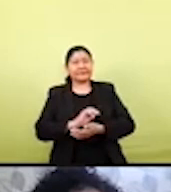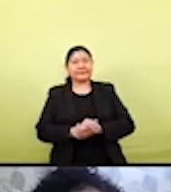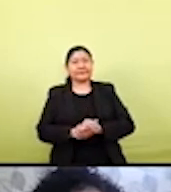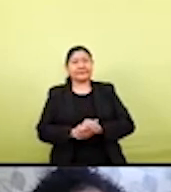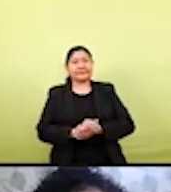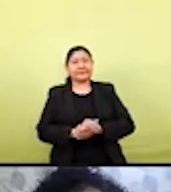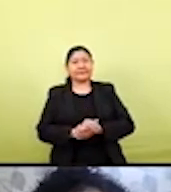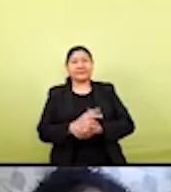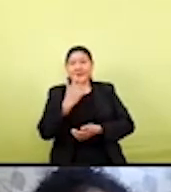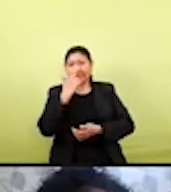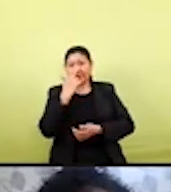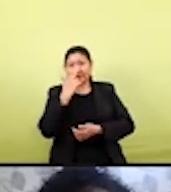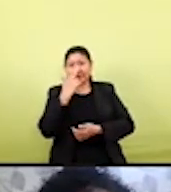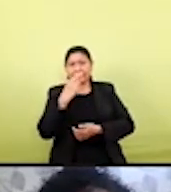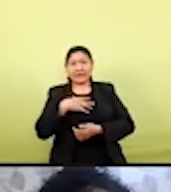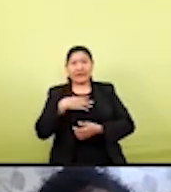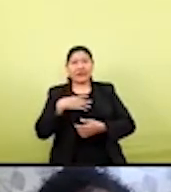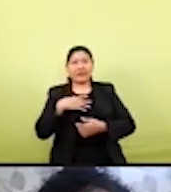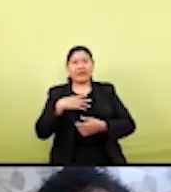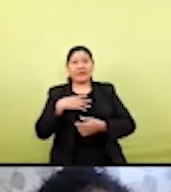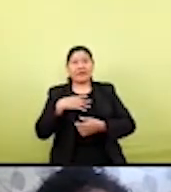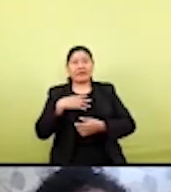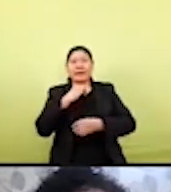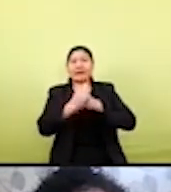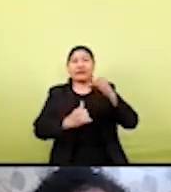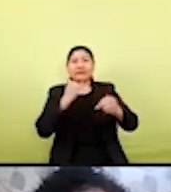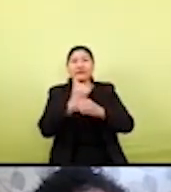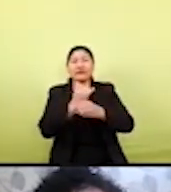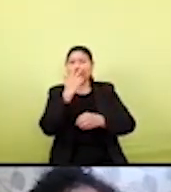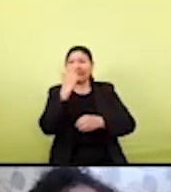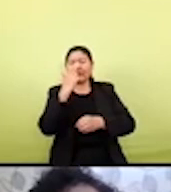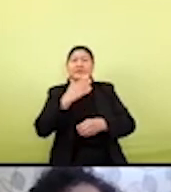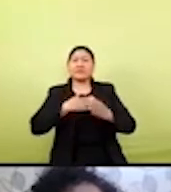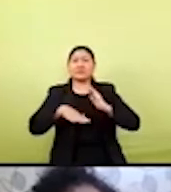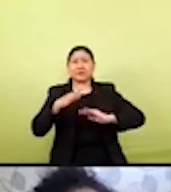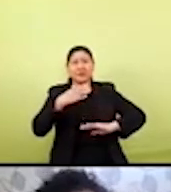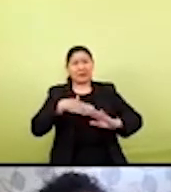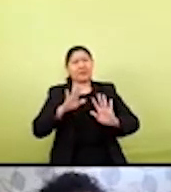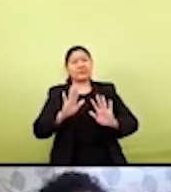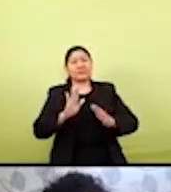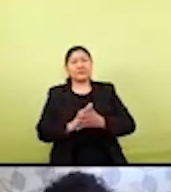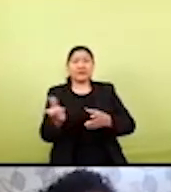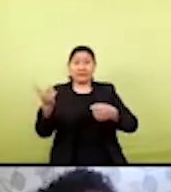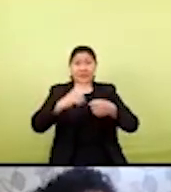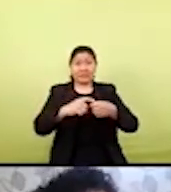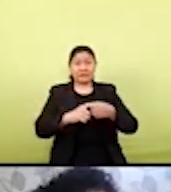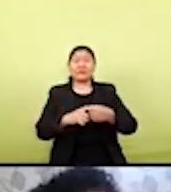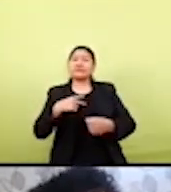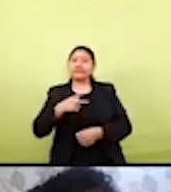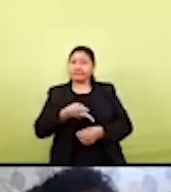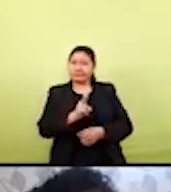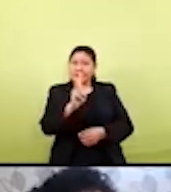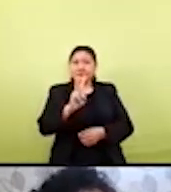Acho que sim, né? Para mim tinha caído aqui, não sei se caiu para vocês também, mas vamos lá. Então, boa parte das